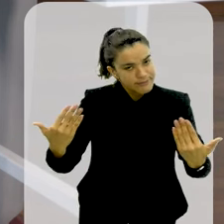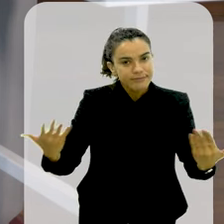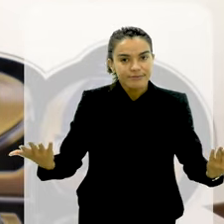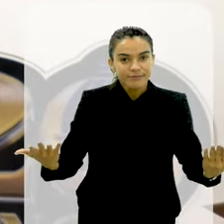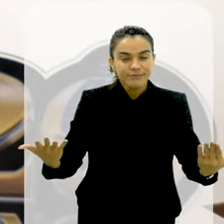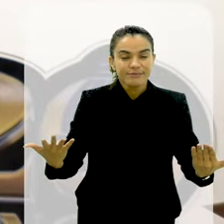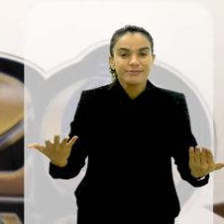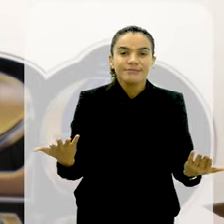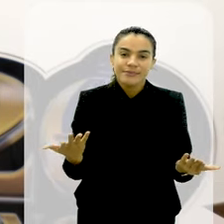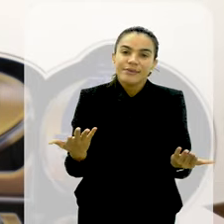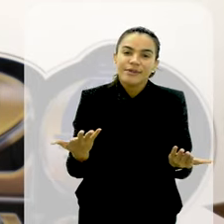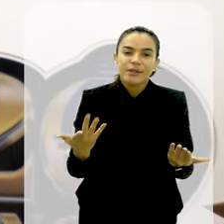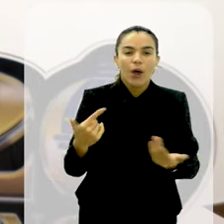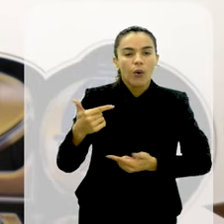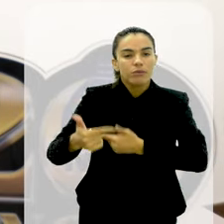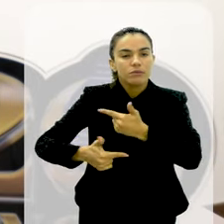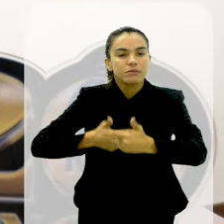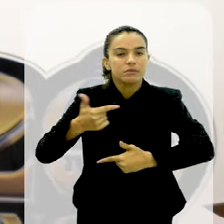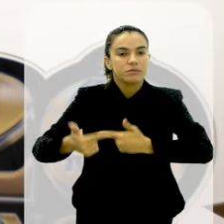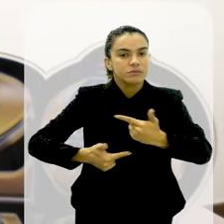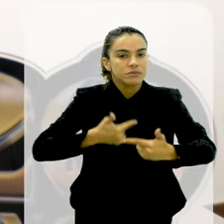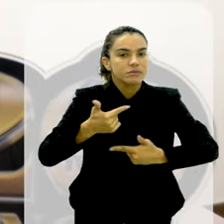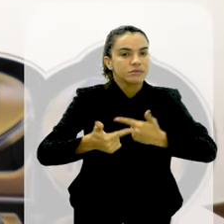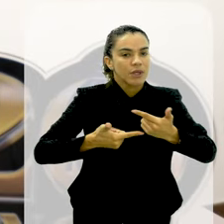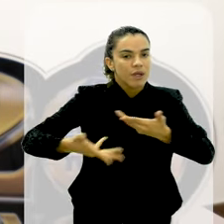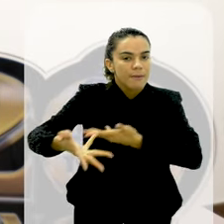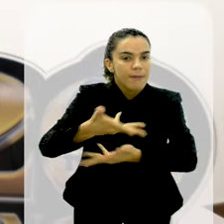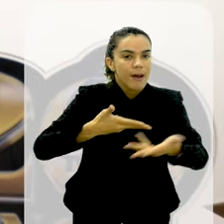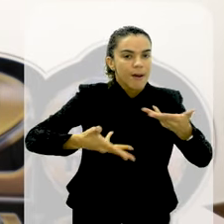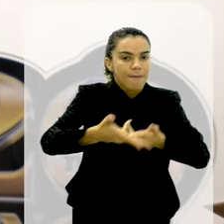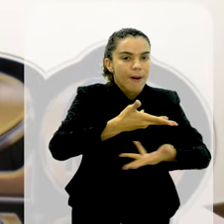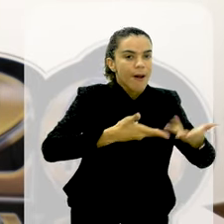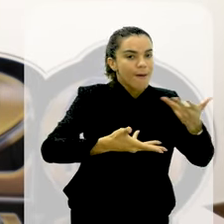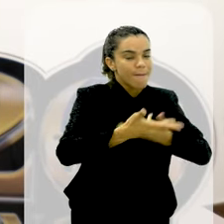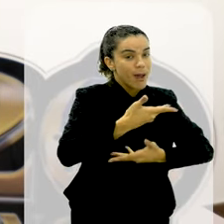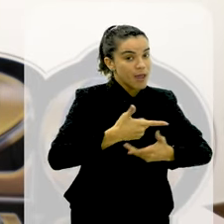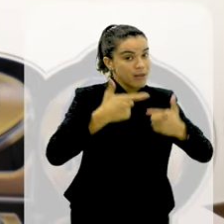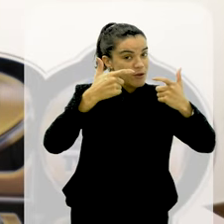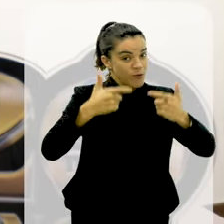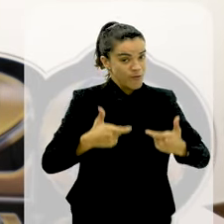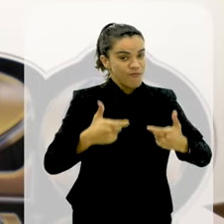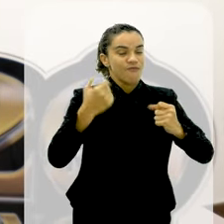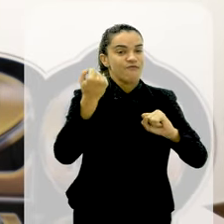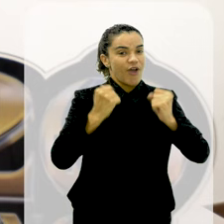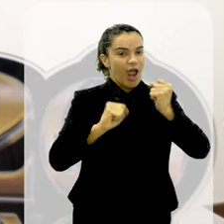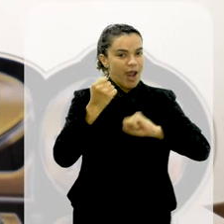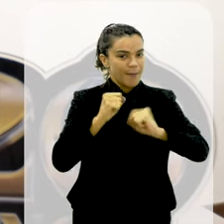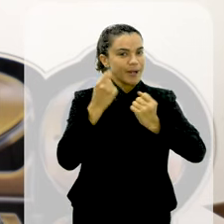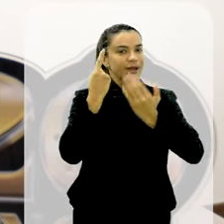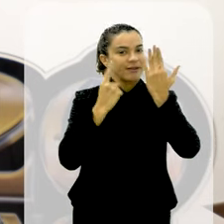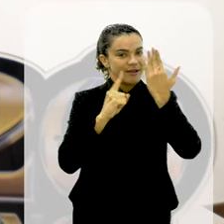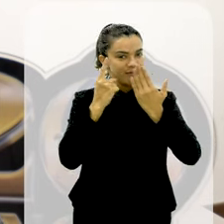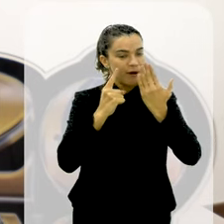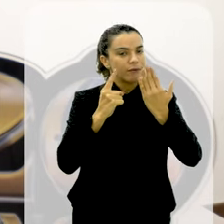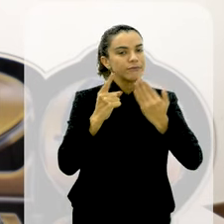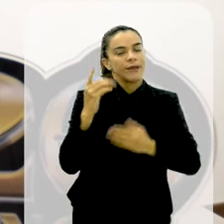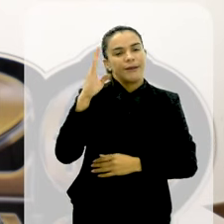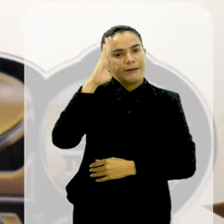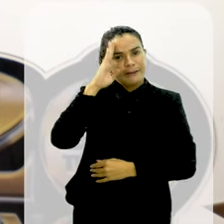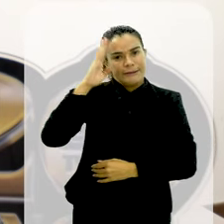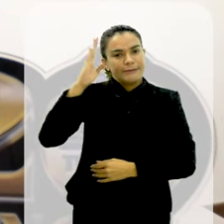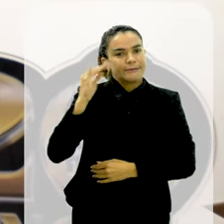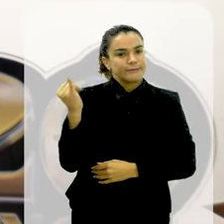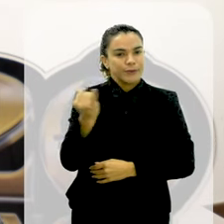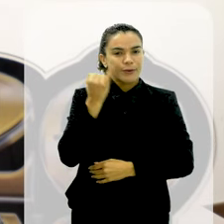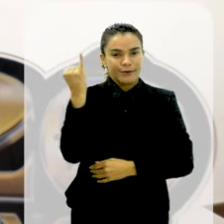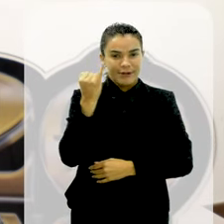cobrar. Né? Então, acho que esse exercício de convivência dentro do barracão certamente é